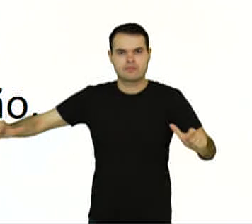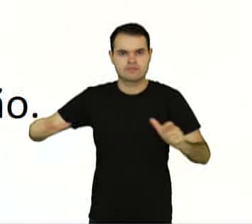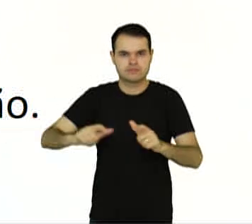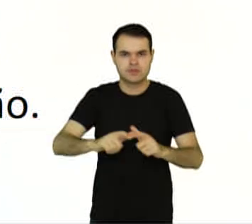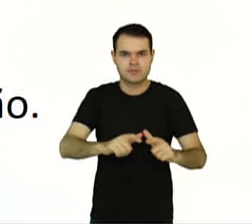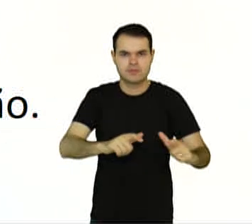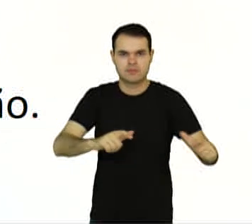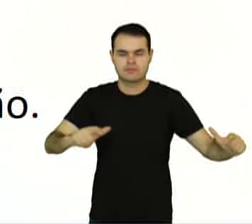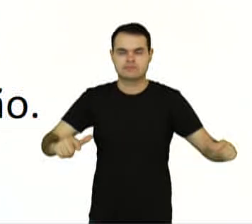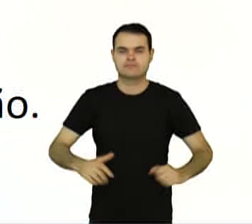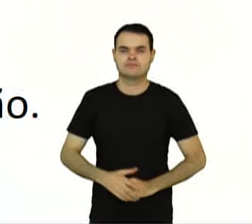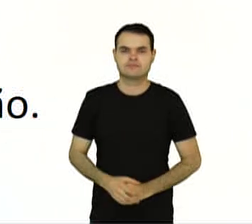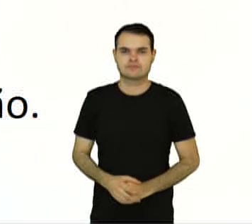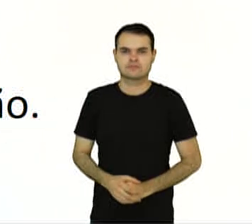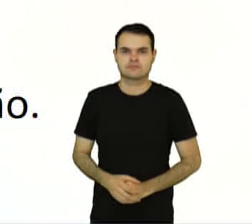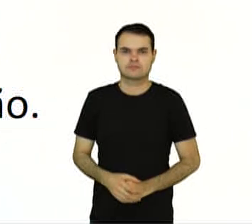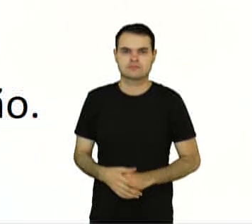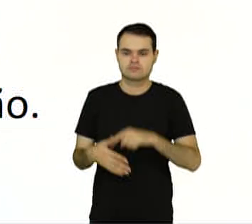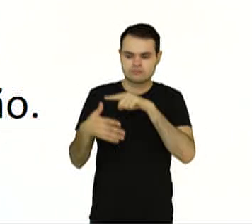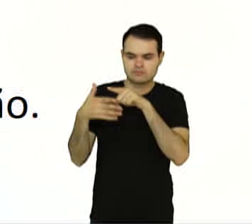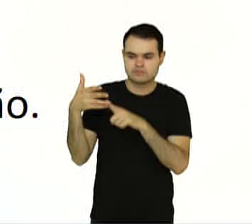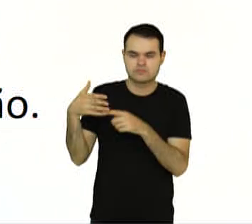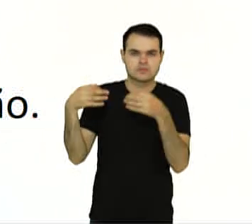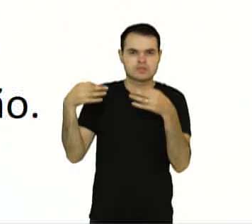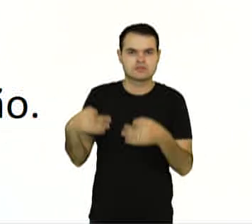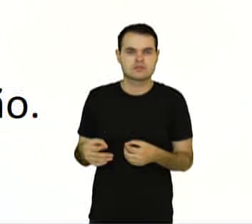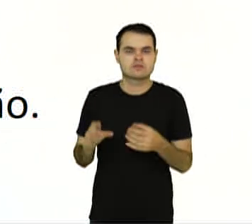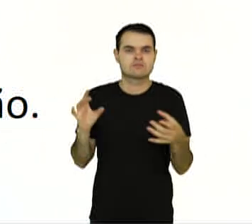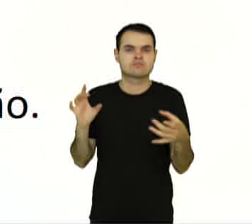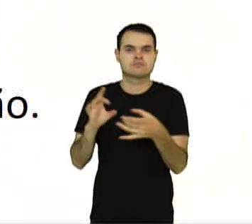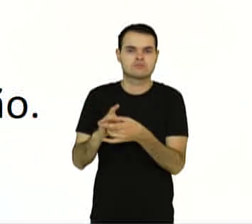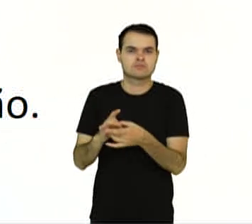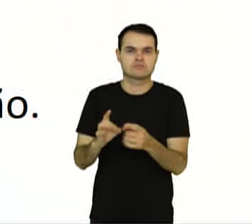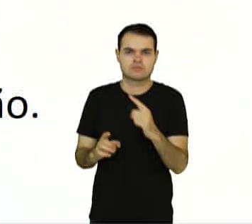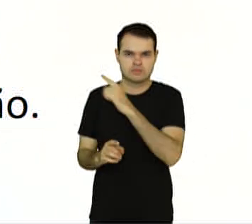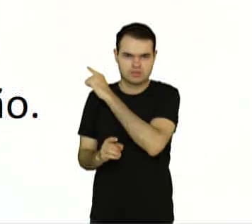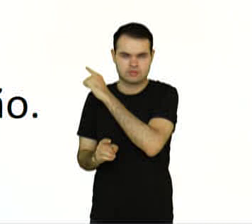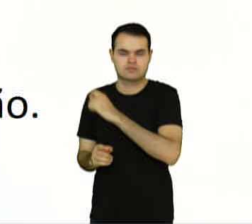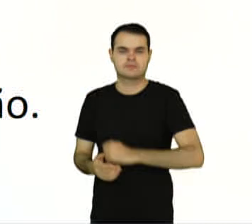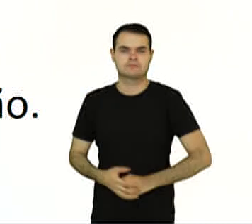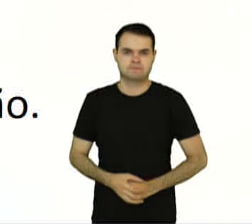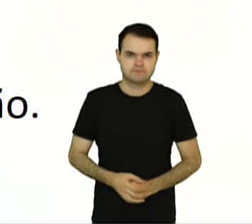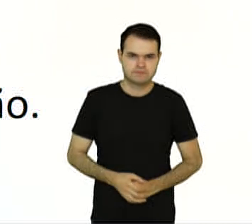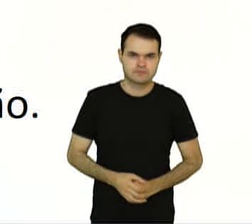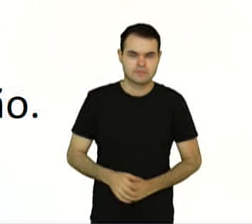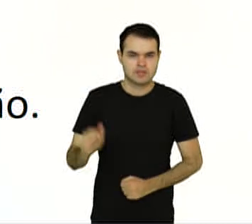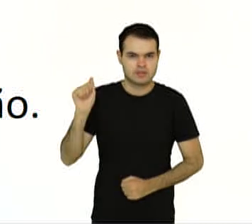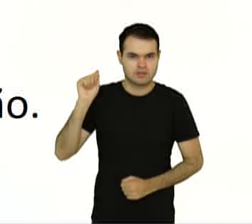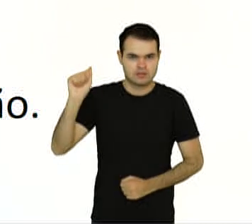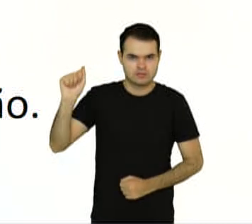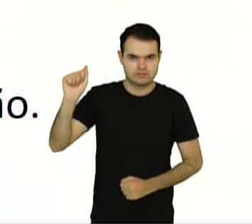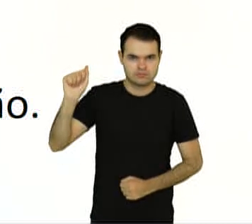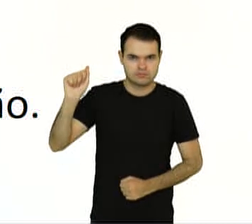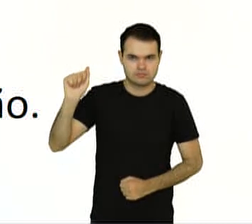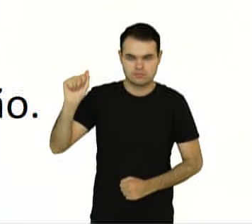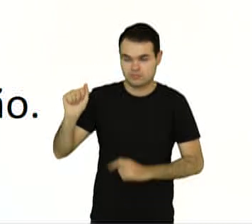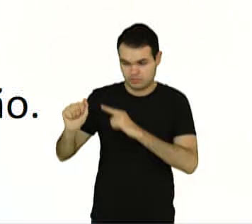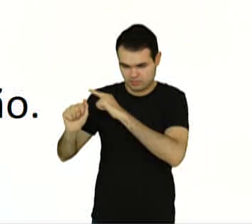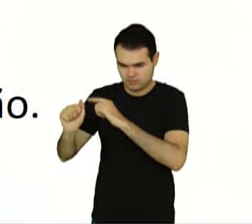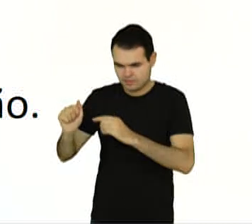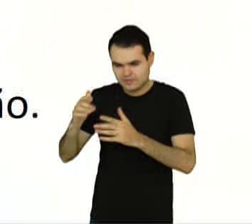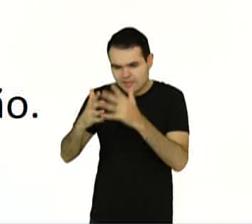eles nos dizem ali, ó. Marque a alternativa correta a respeito do fenômeno da interferência. Na letra A, o fenômeno